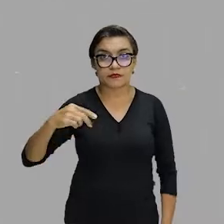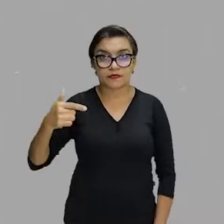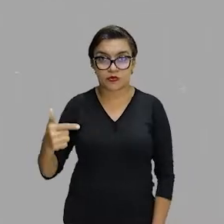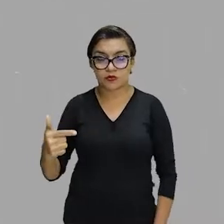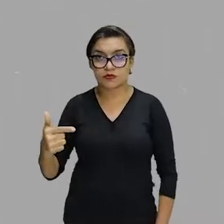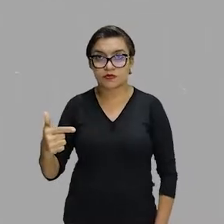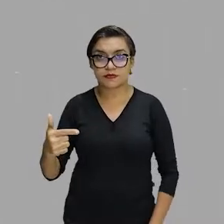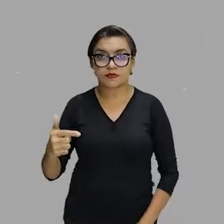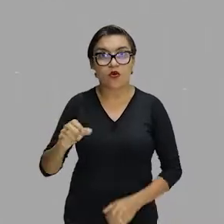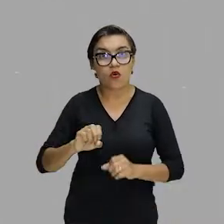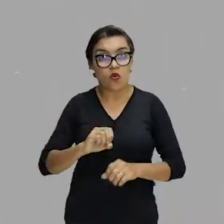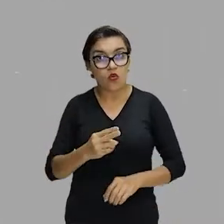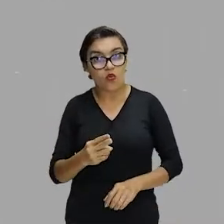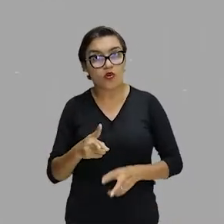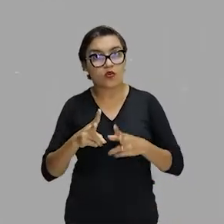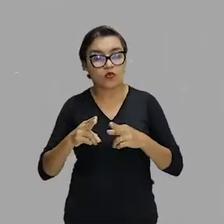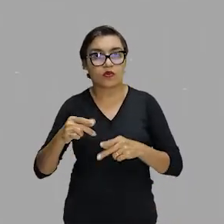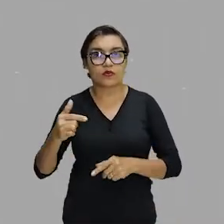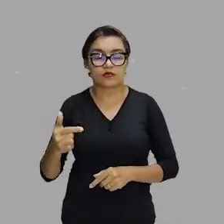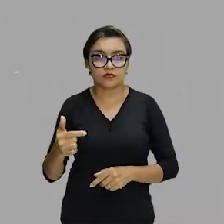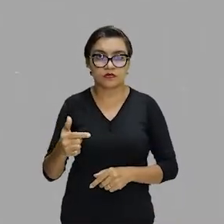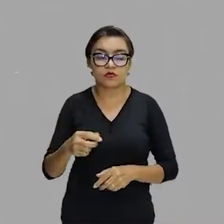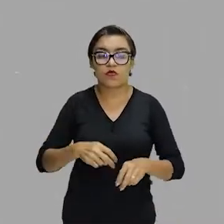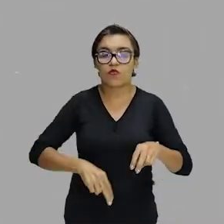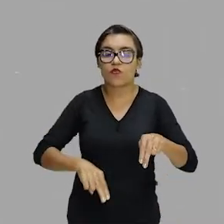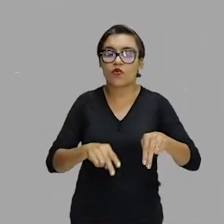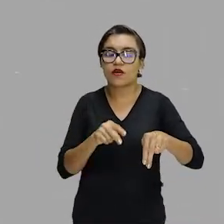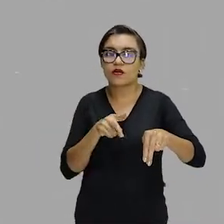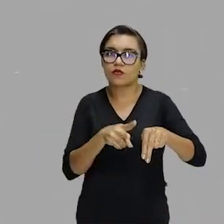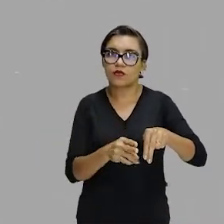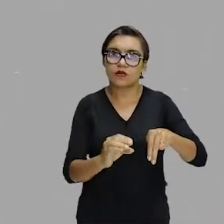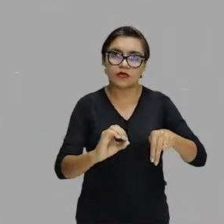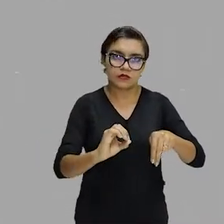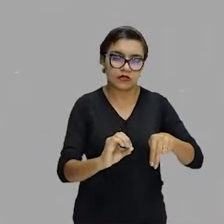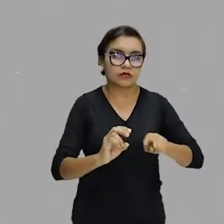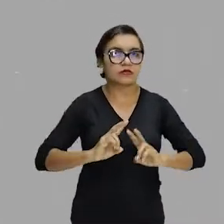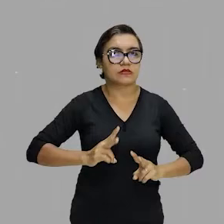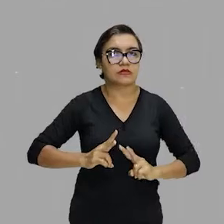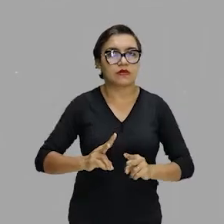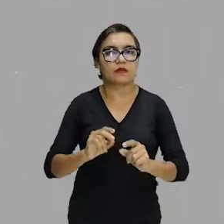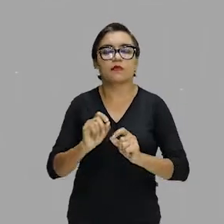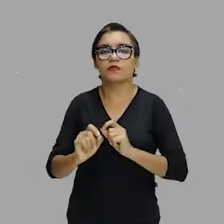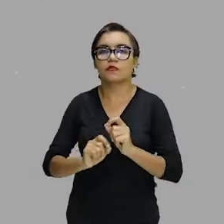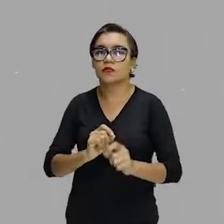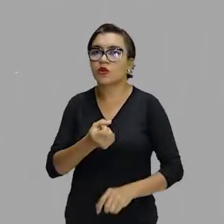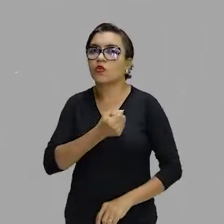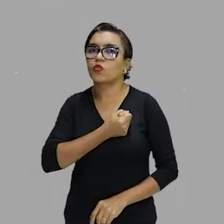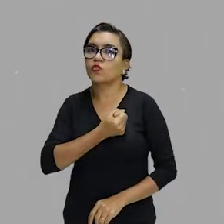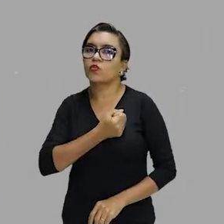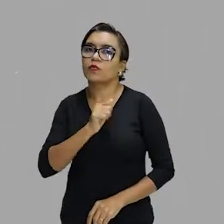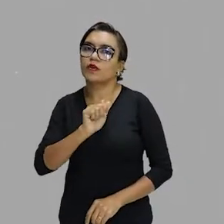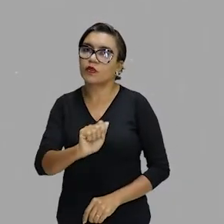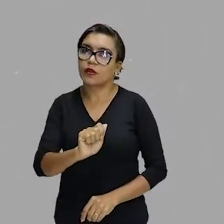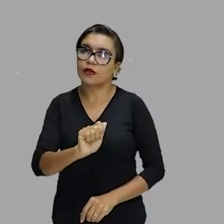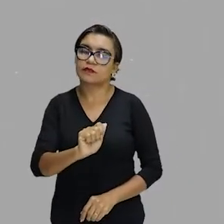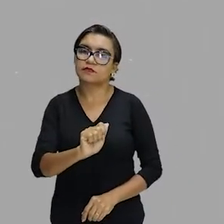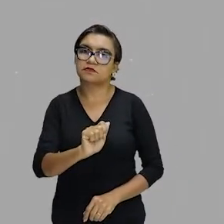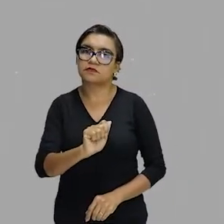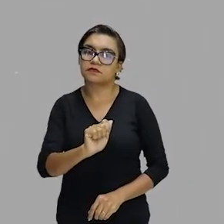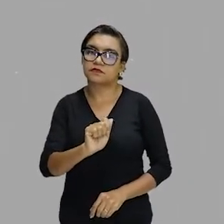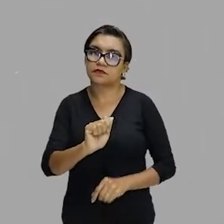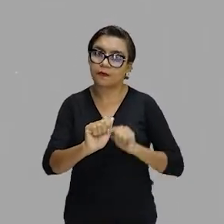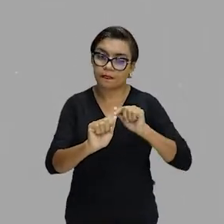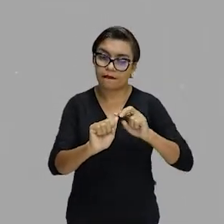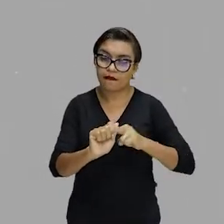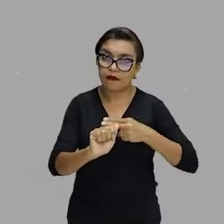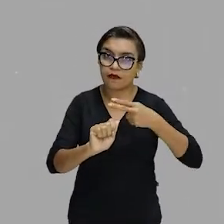neste caso, para o n igual a 0, todas as vezes que eu tiver um número A